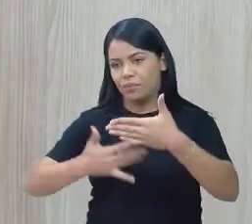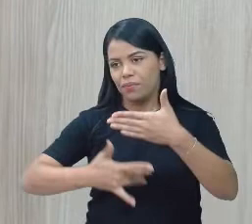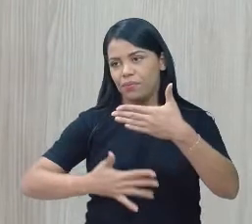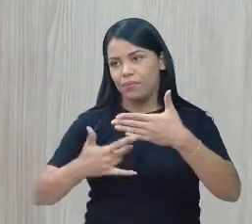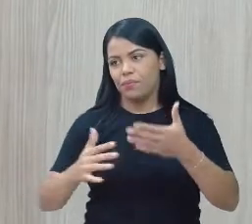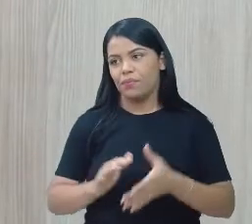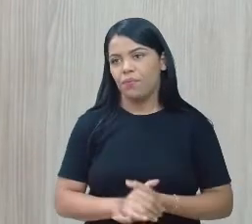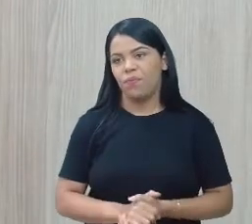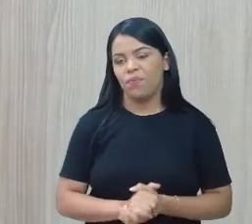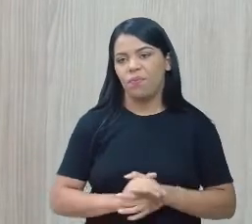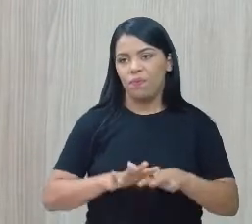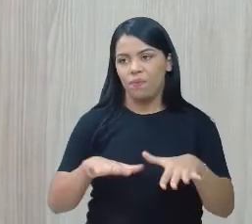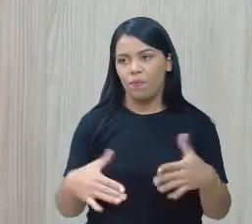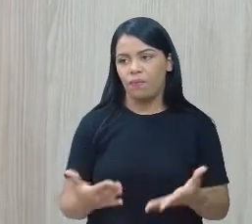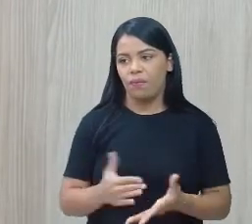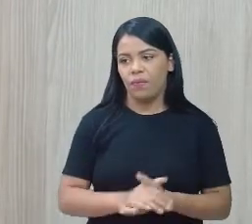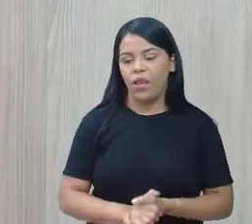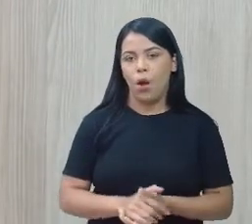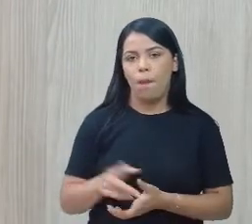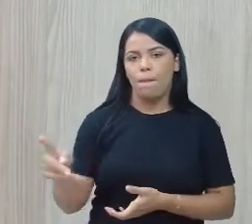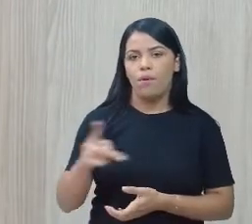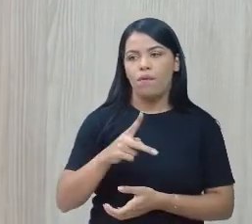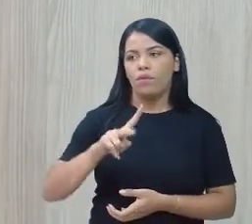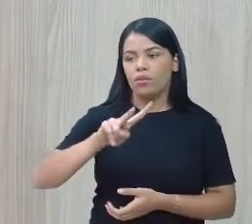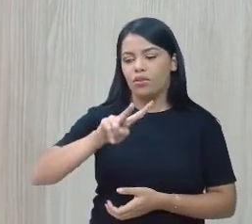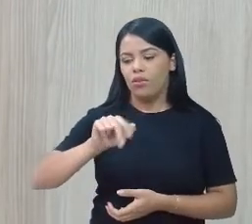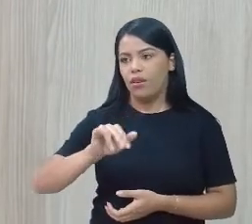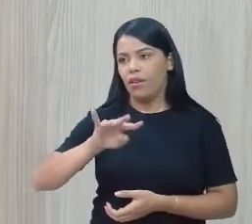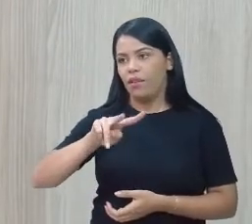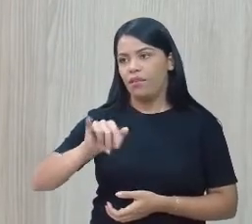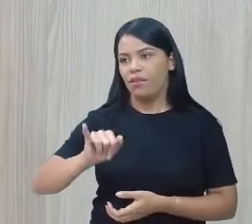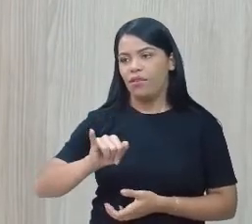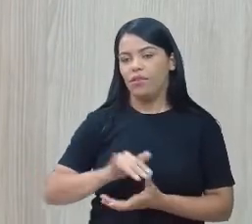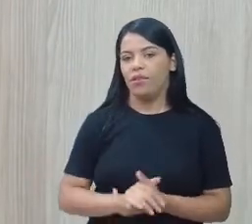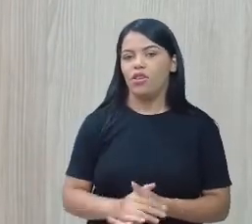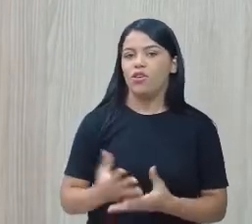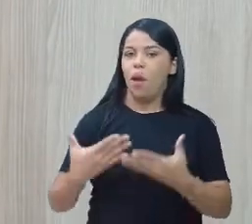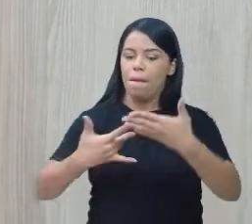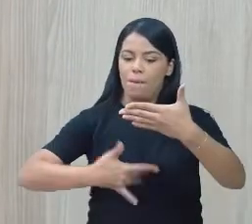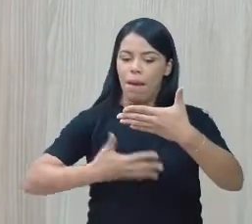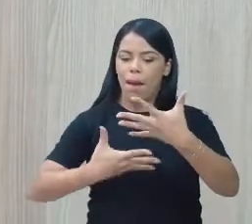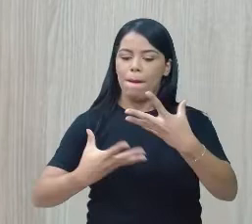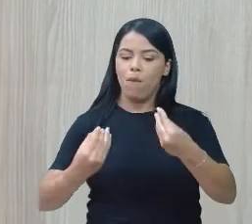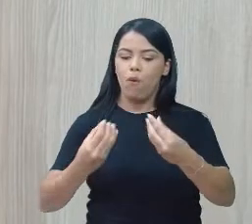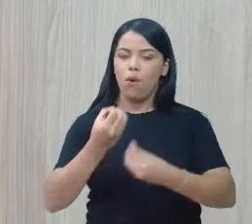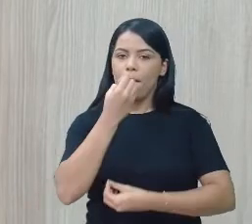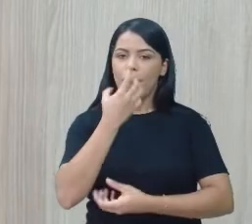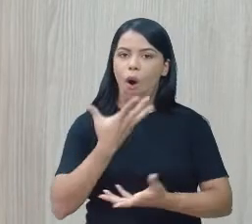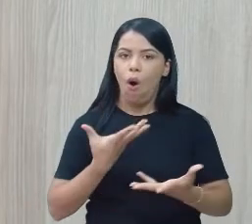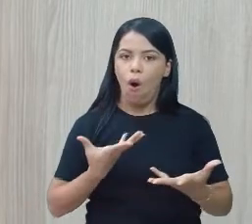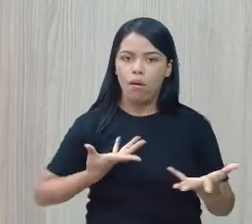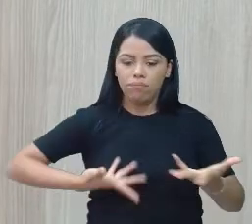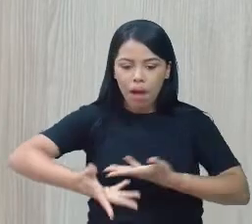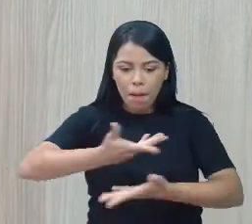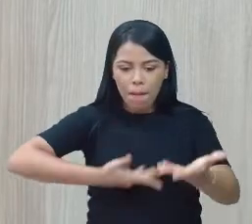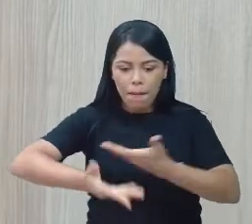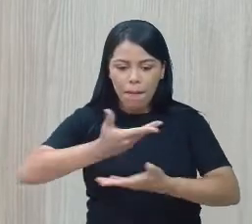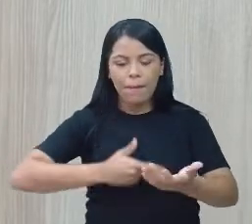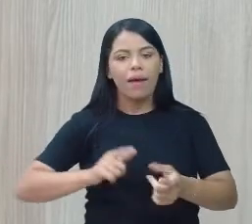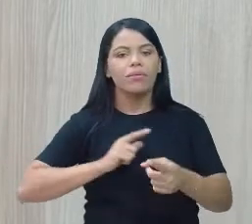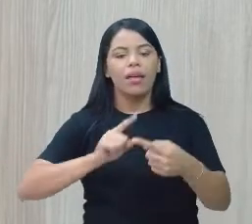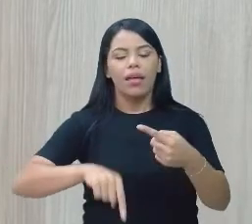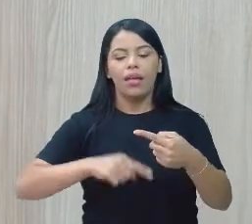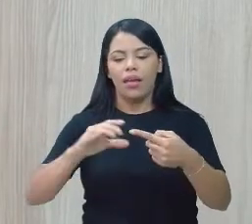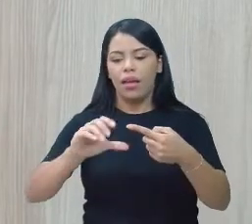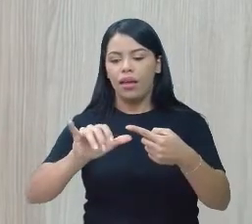Professora Vivi, olha, o chat aqui está on fire, está em fogo, está fervendo. Temos Cássio,